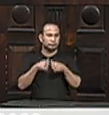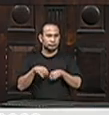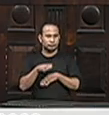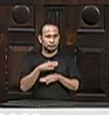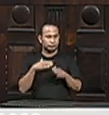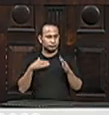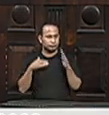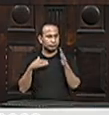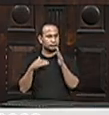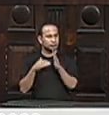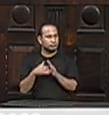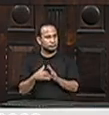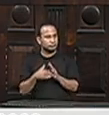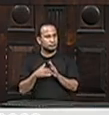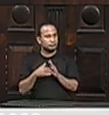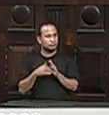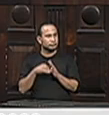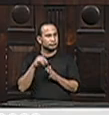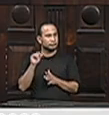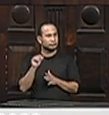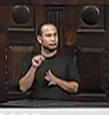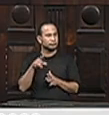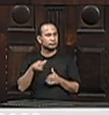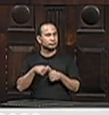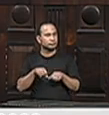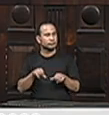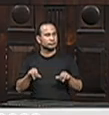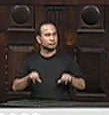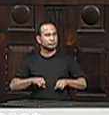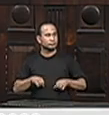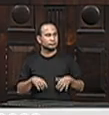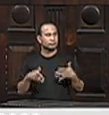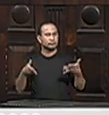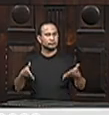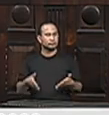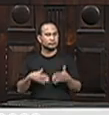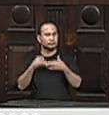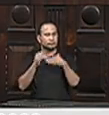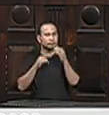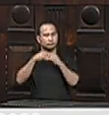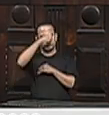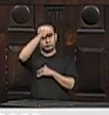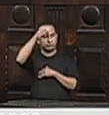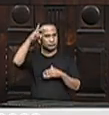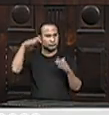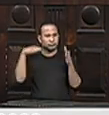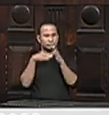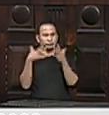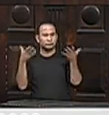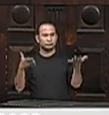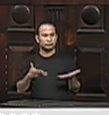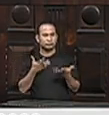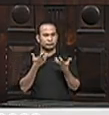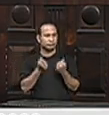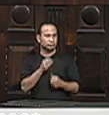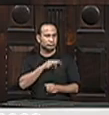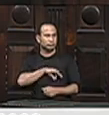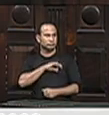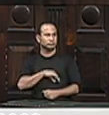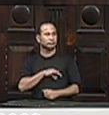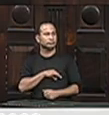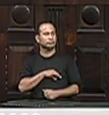contramão, prejudicando milhares e milhares de trabalhadores que estão, inclusive, com